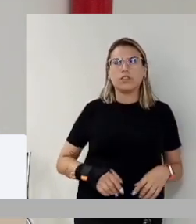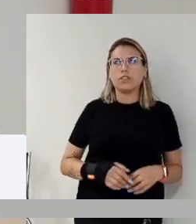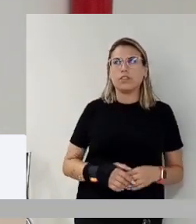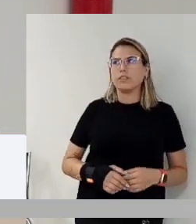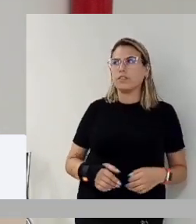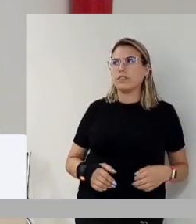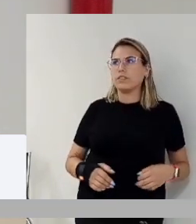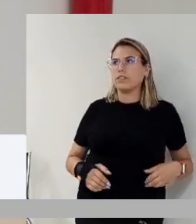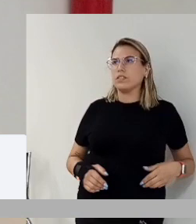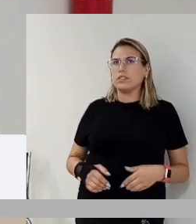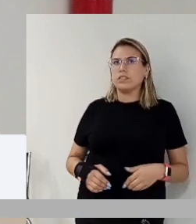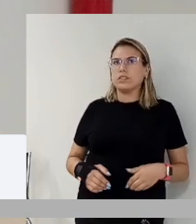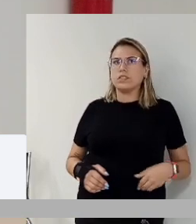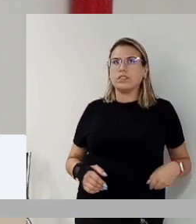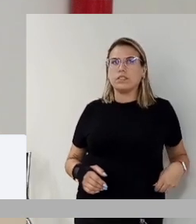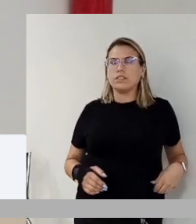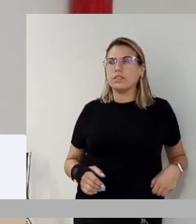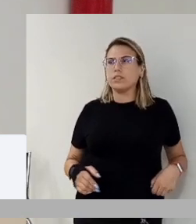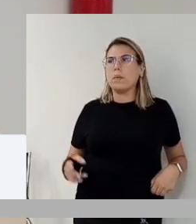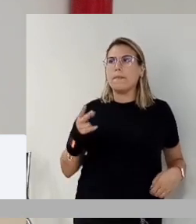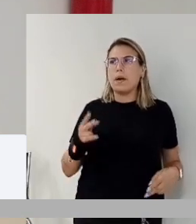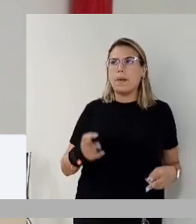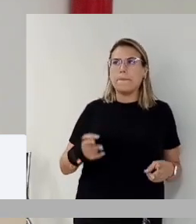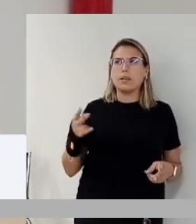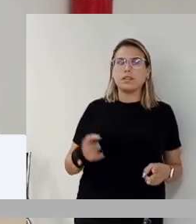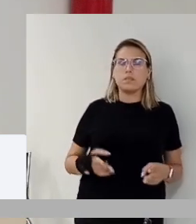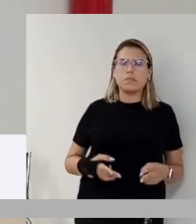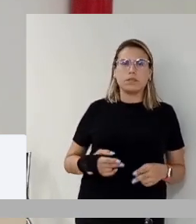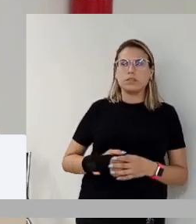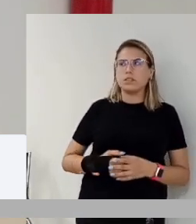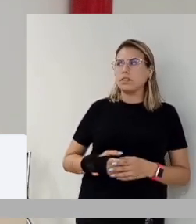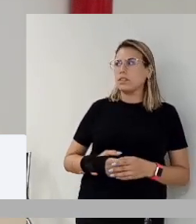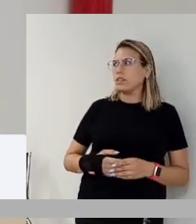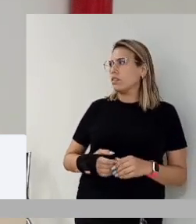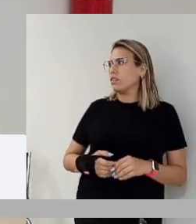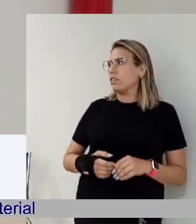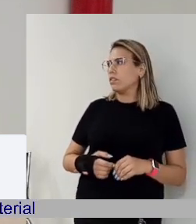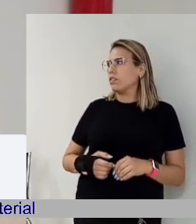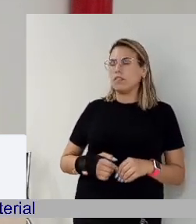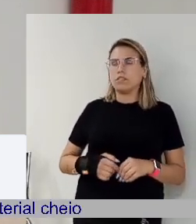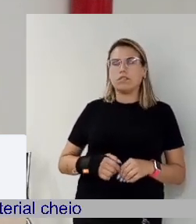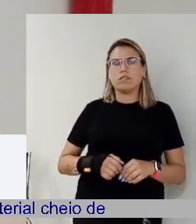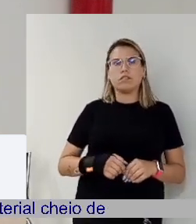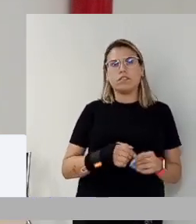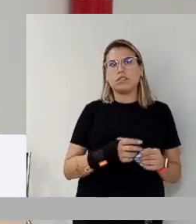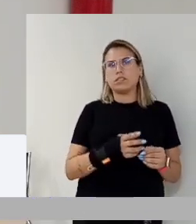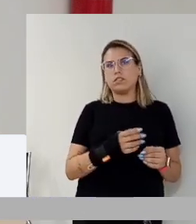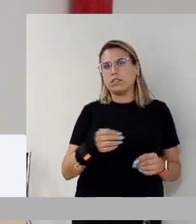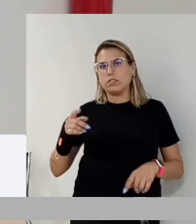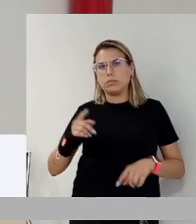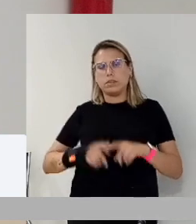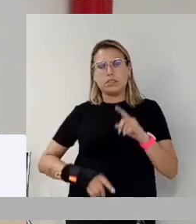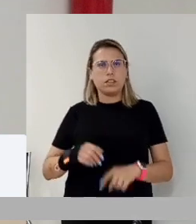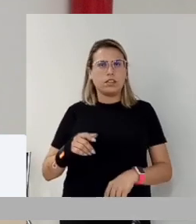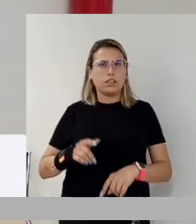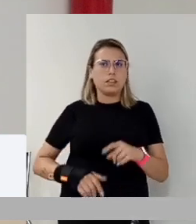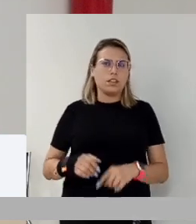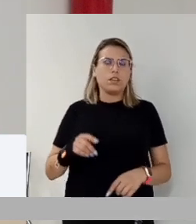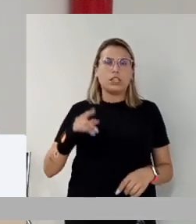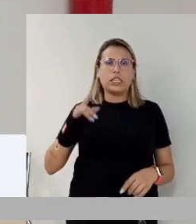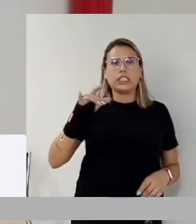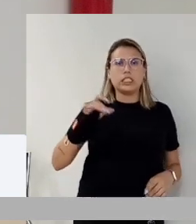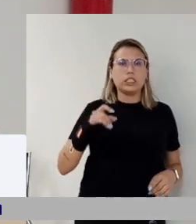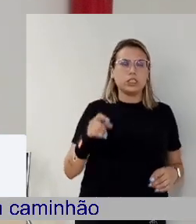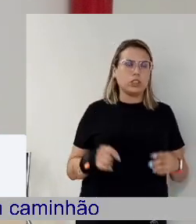aurel com o mesma forma lá lotado de material cheio de material lixo vinha um